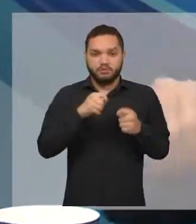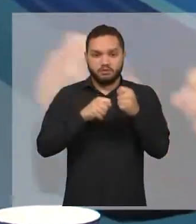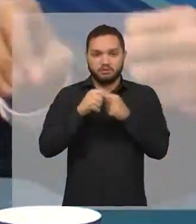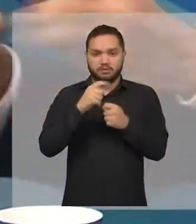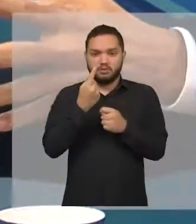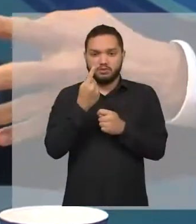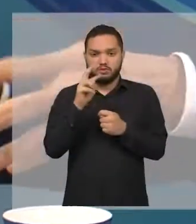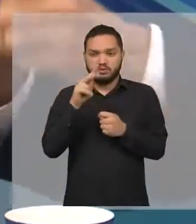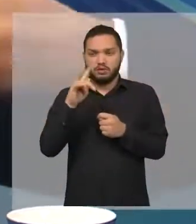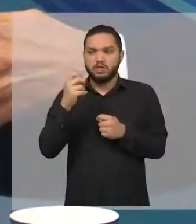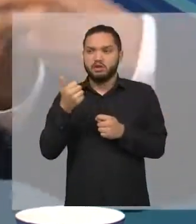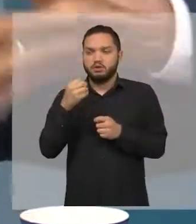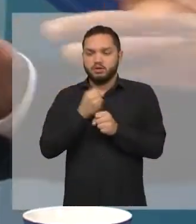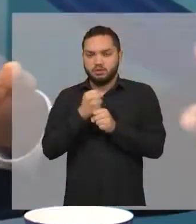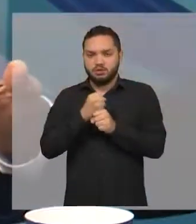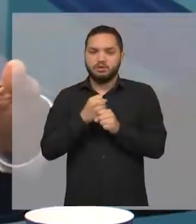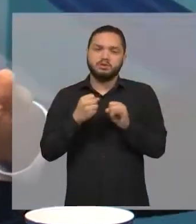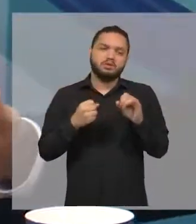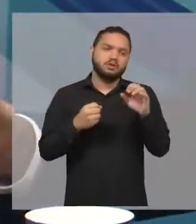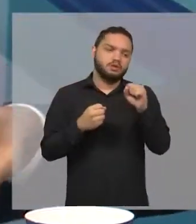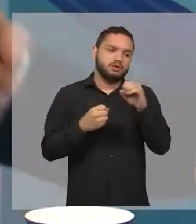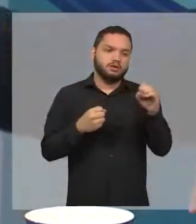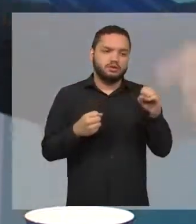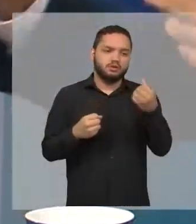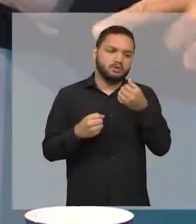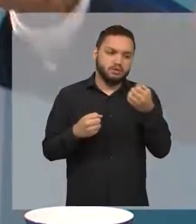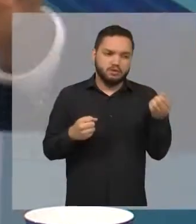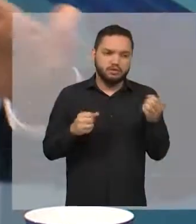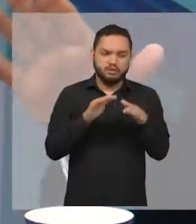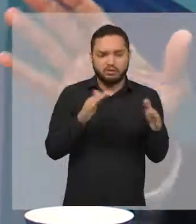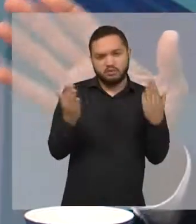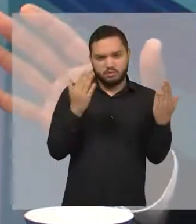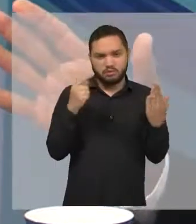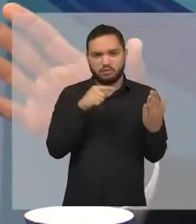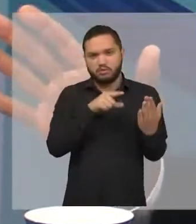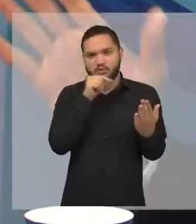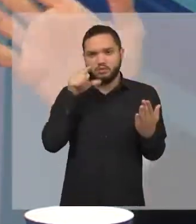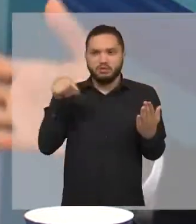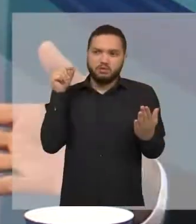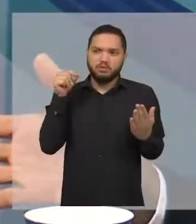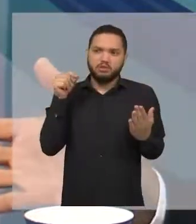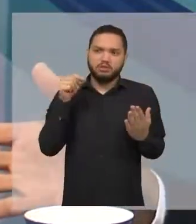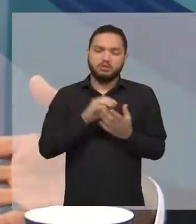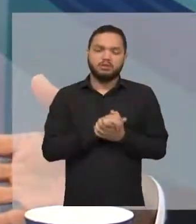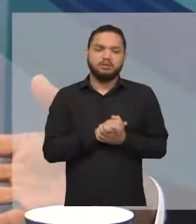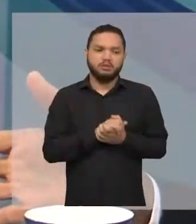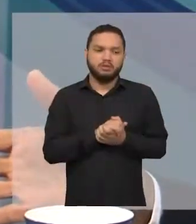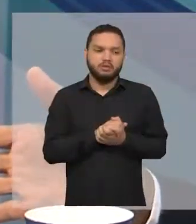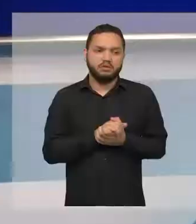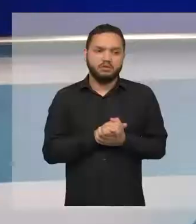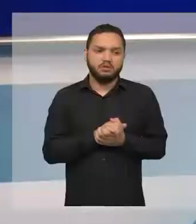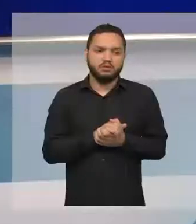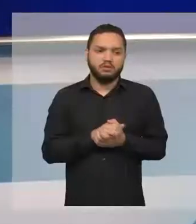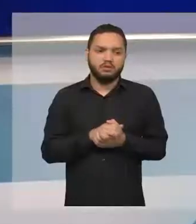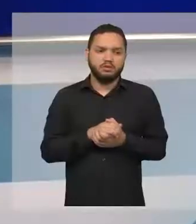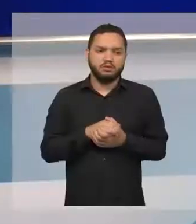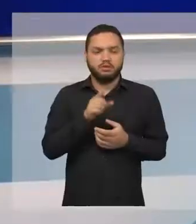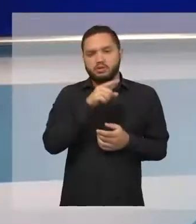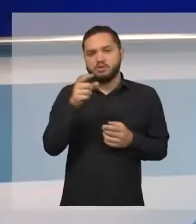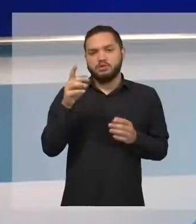por decreto, determinou que fosse comemorado no dia 31 de março, com ordem do dia pelas